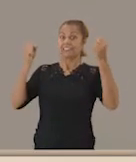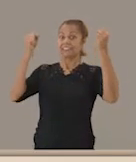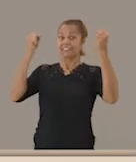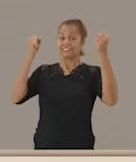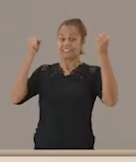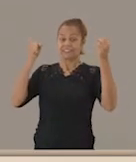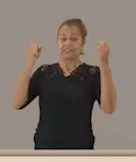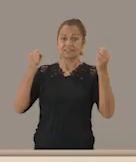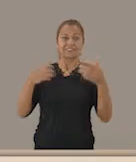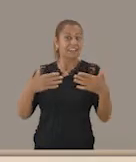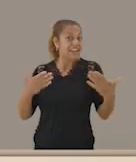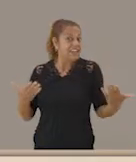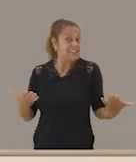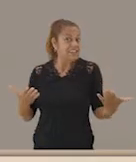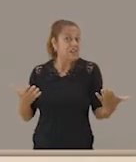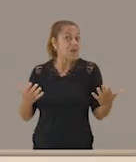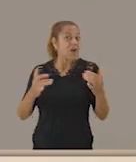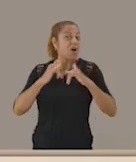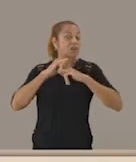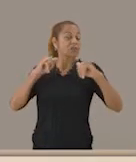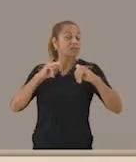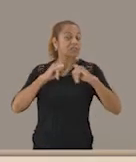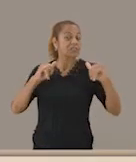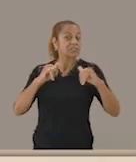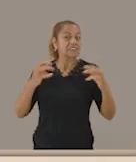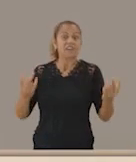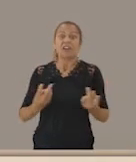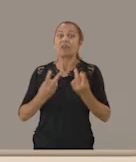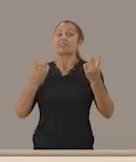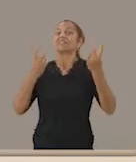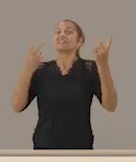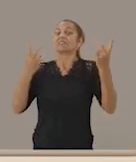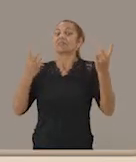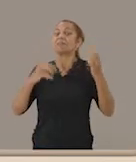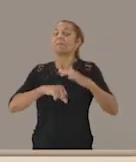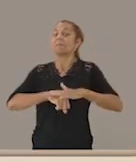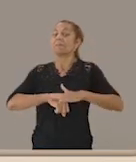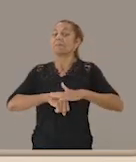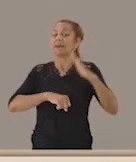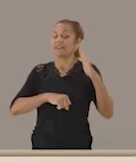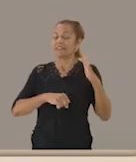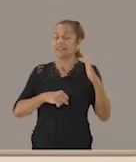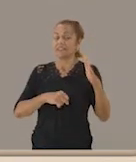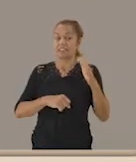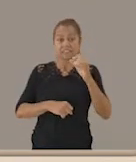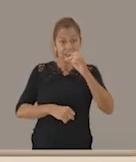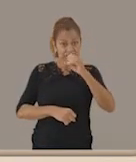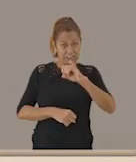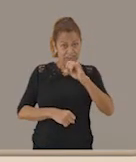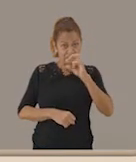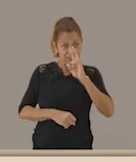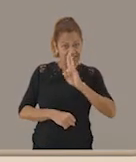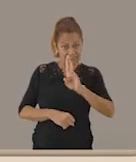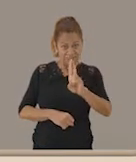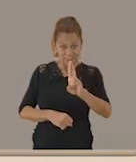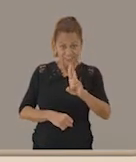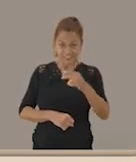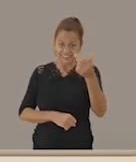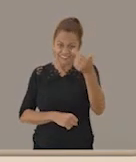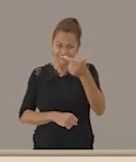que valorizou mais o título conquistado pelo time? Se você respondeu a segunda,